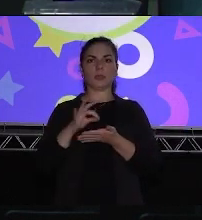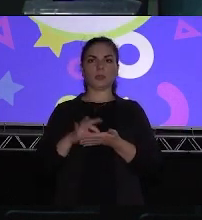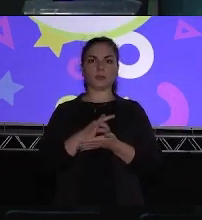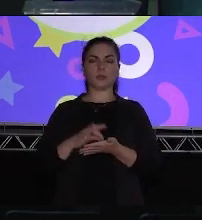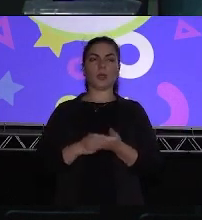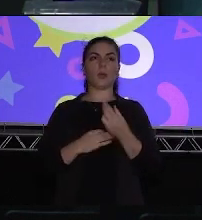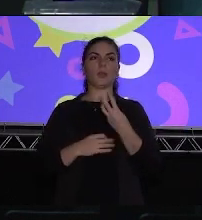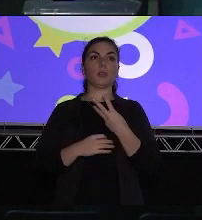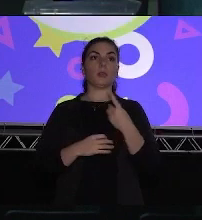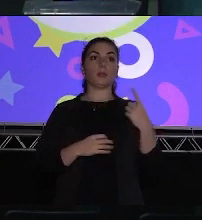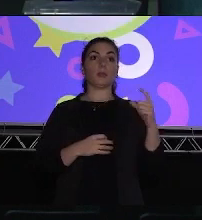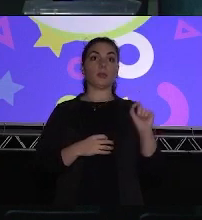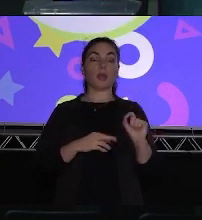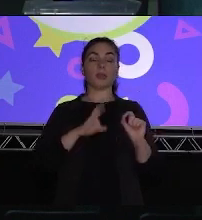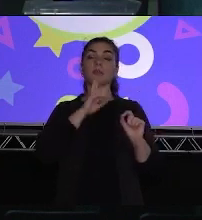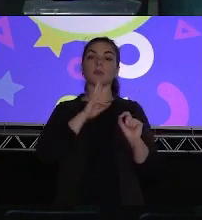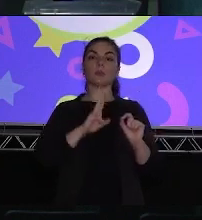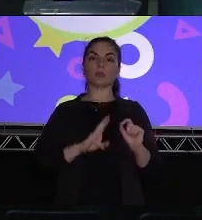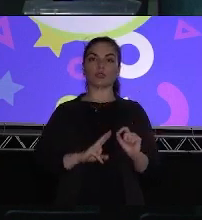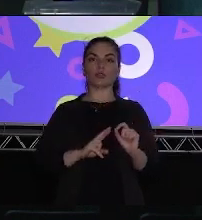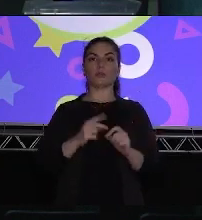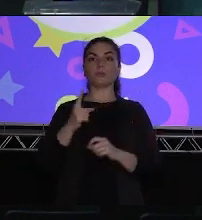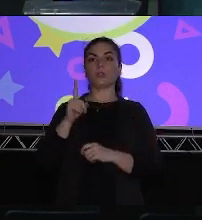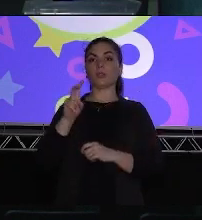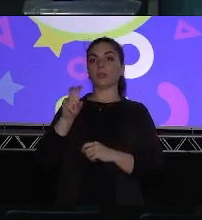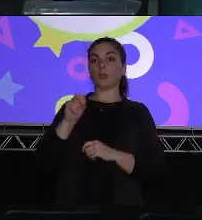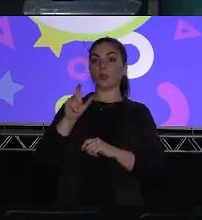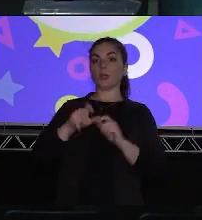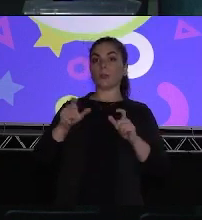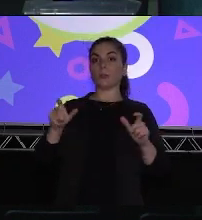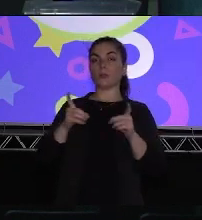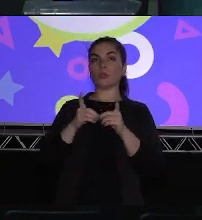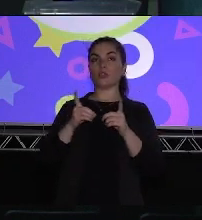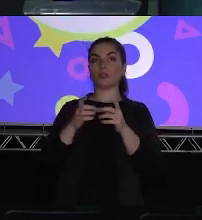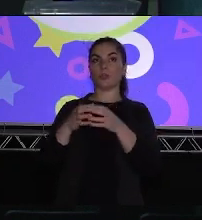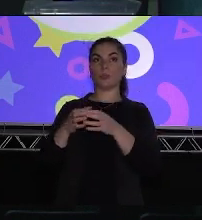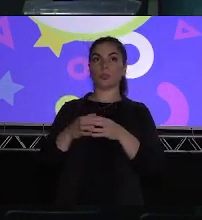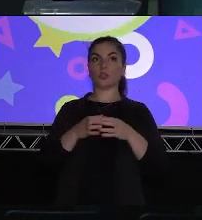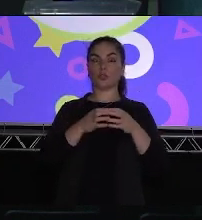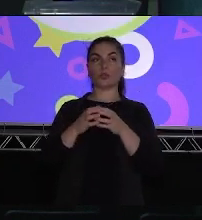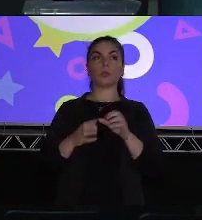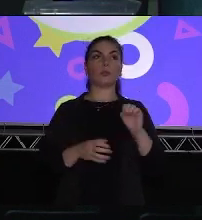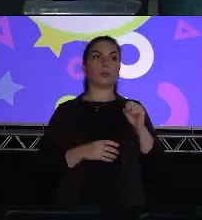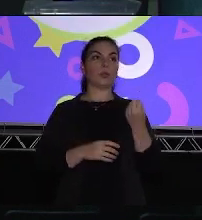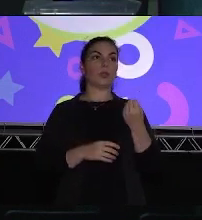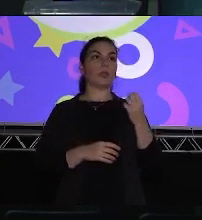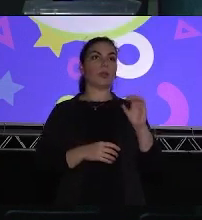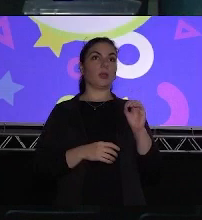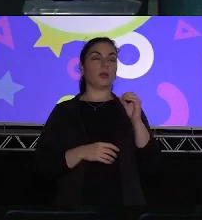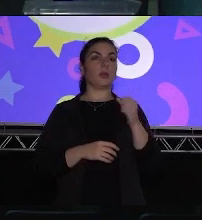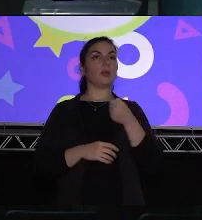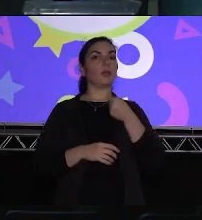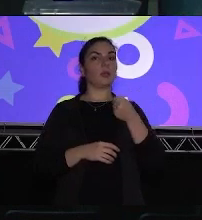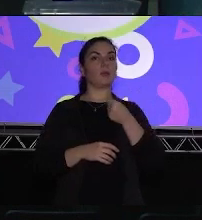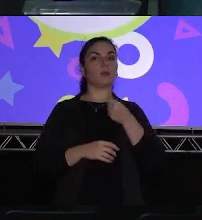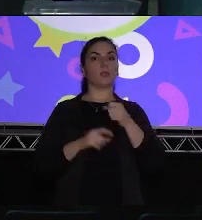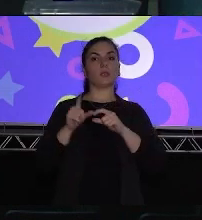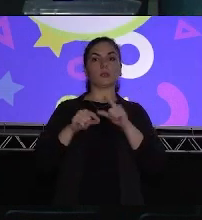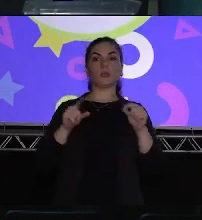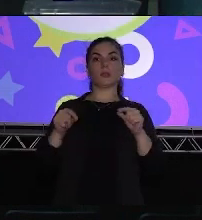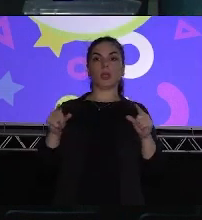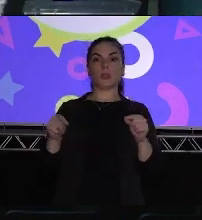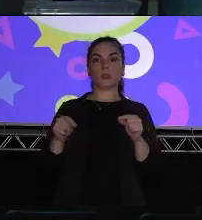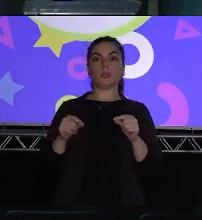310 desafios corrigidos, 150 pessoas em dinâmica de grupo, 80 entrevistadas, e selecionamos, menos do que o ano